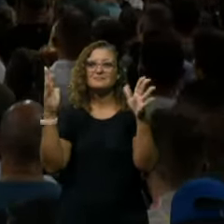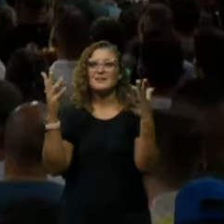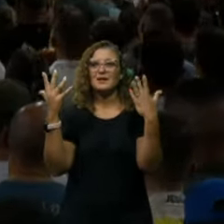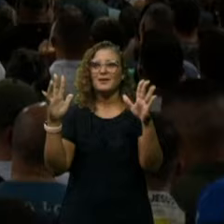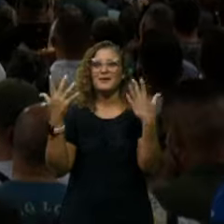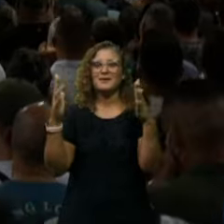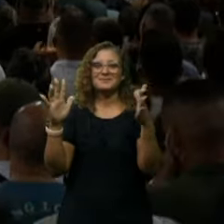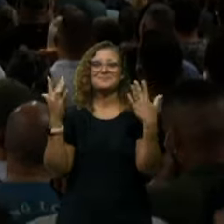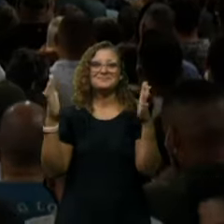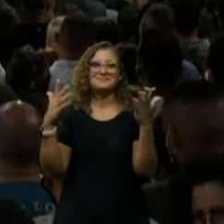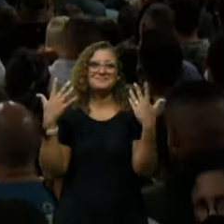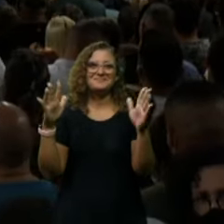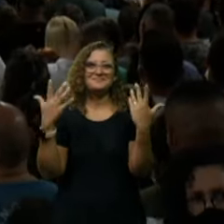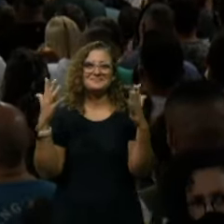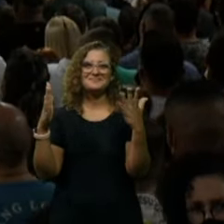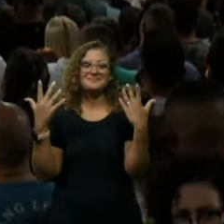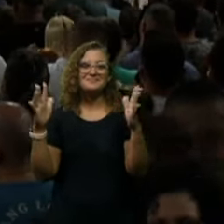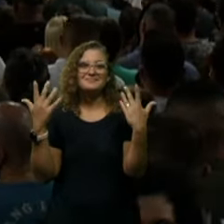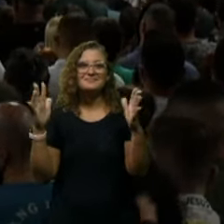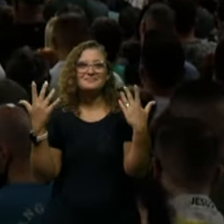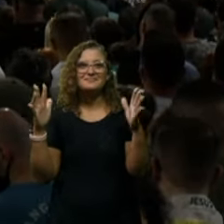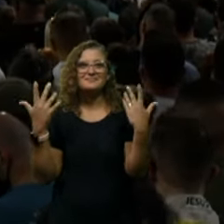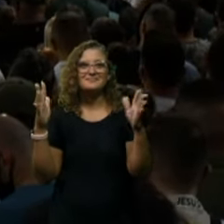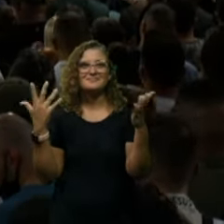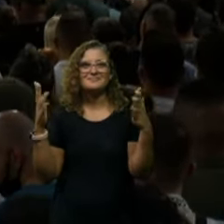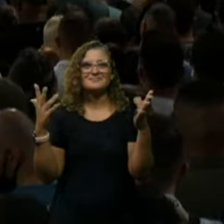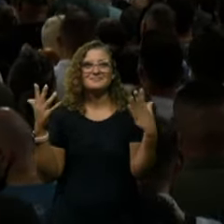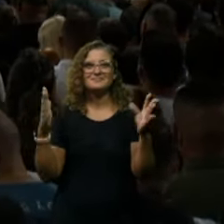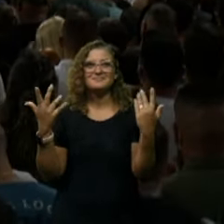E aí E aí